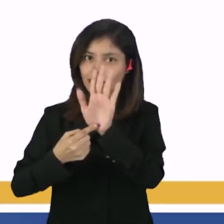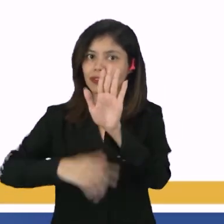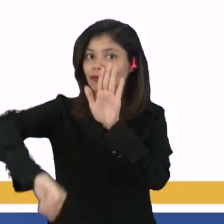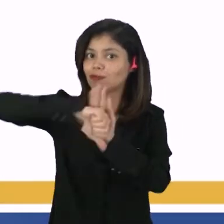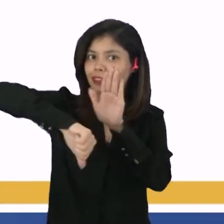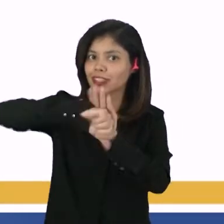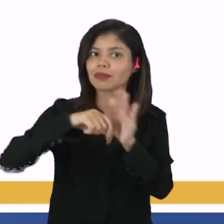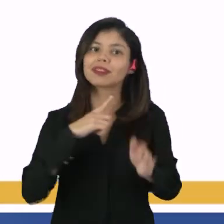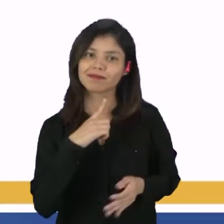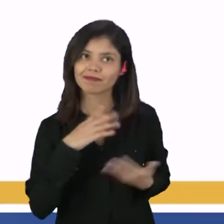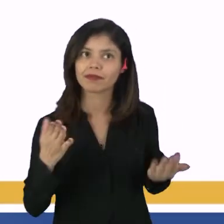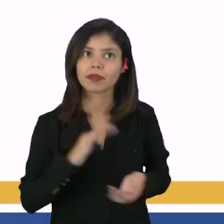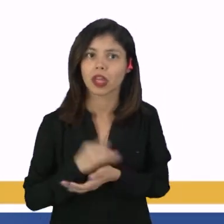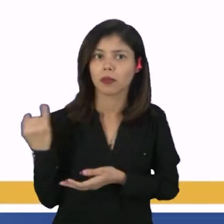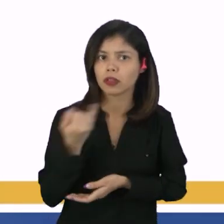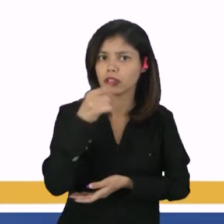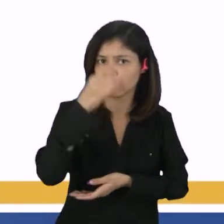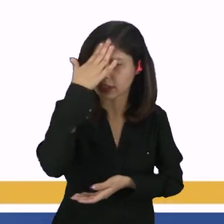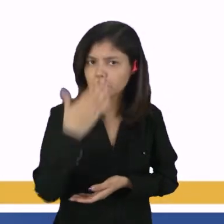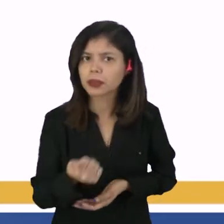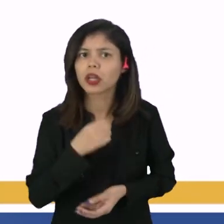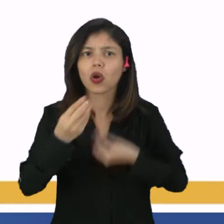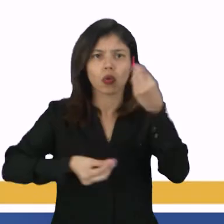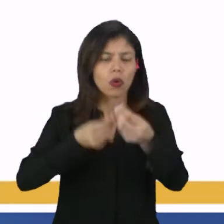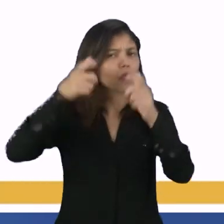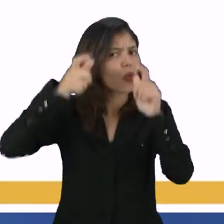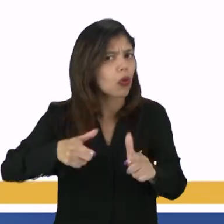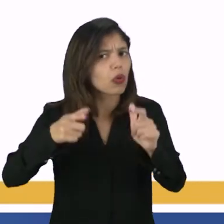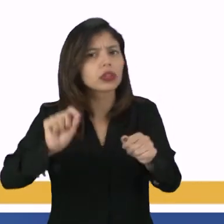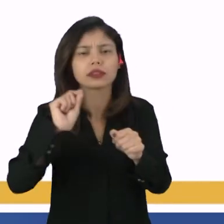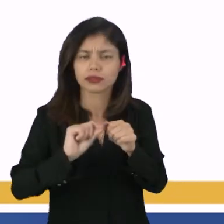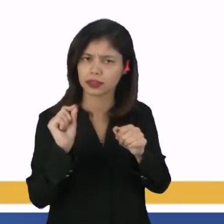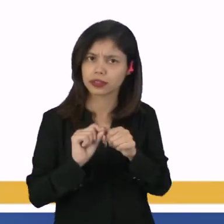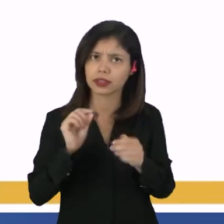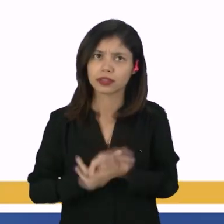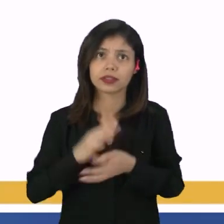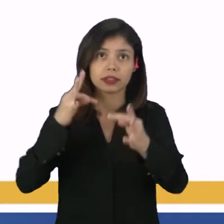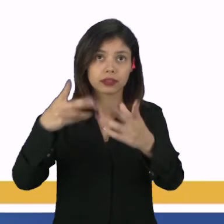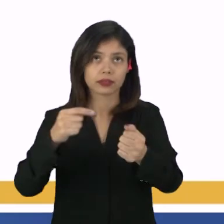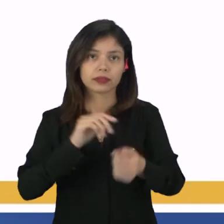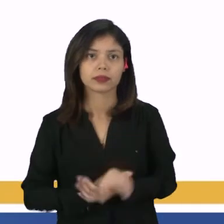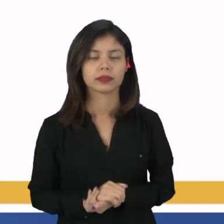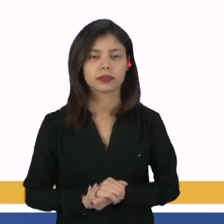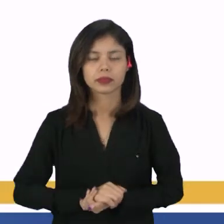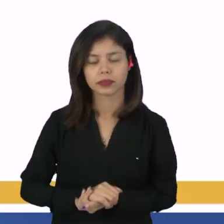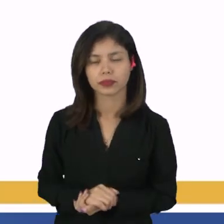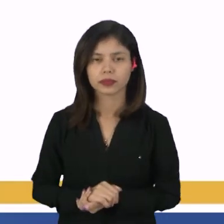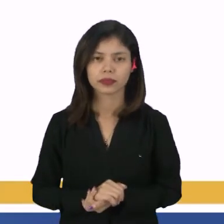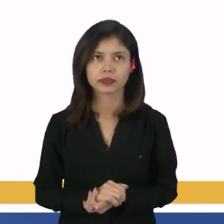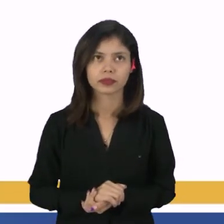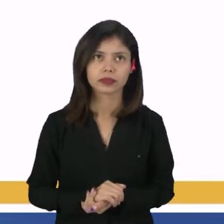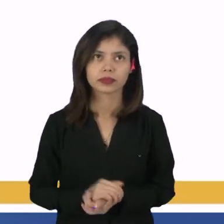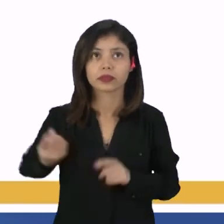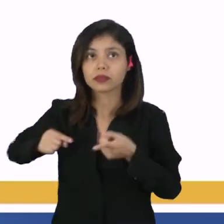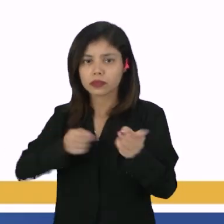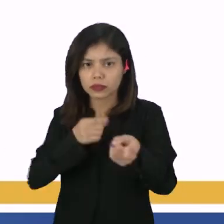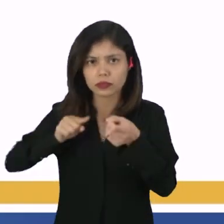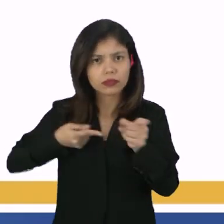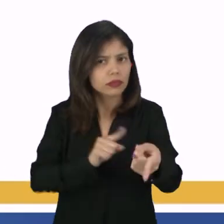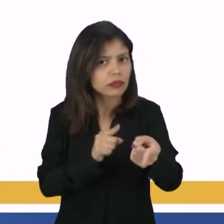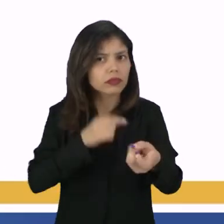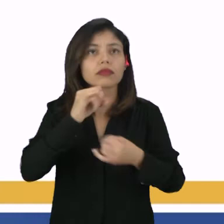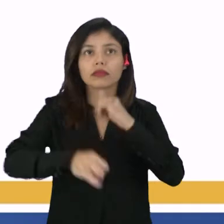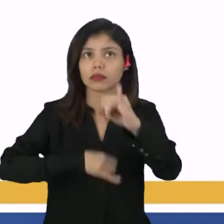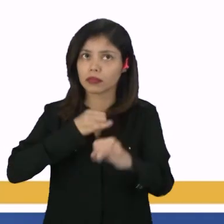cometido. É importante saber como e onde fazer as denúncias desse crime. As ofensas na